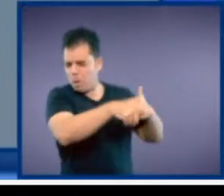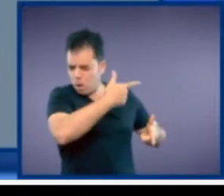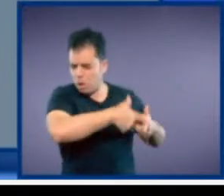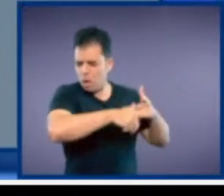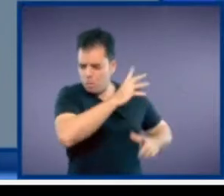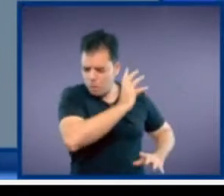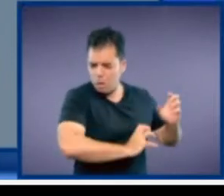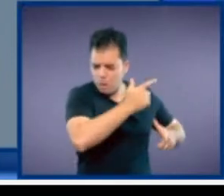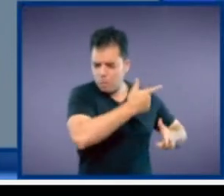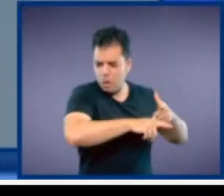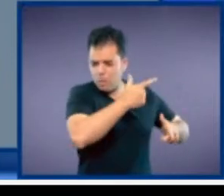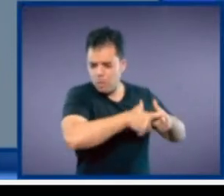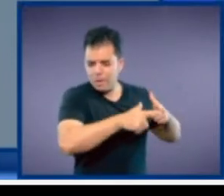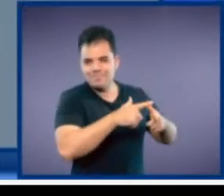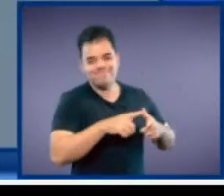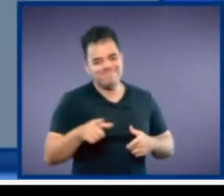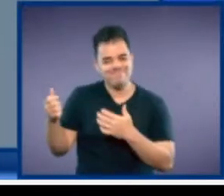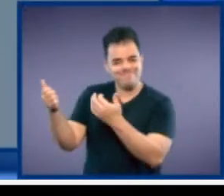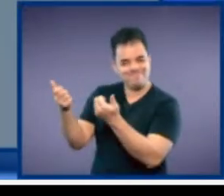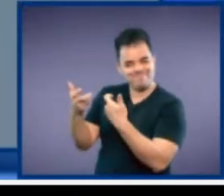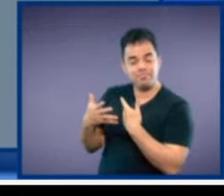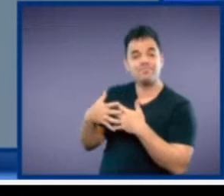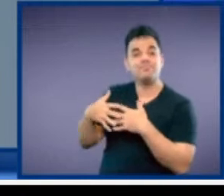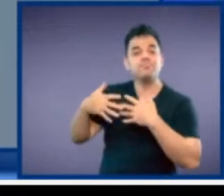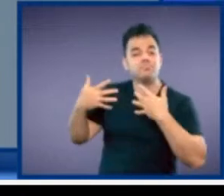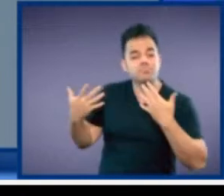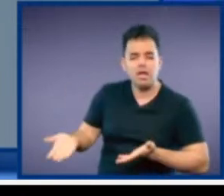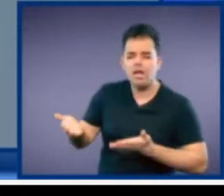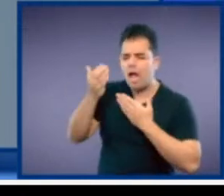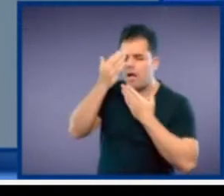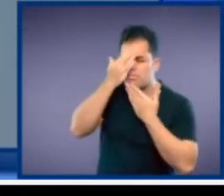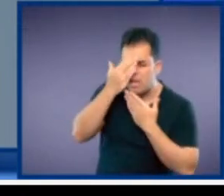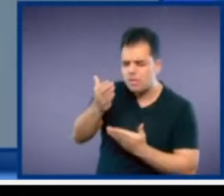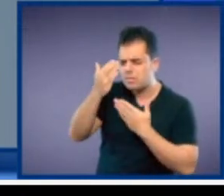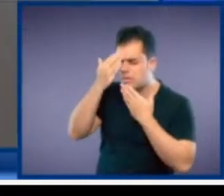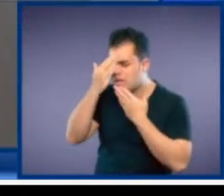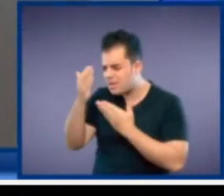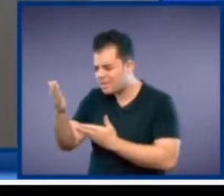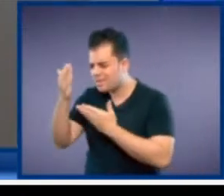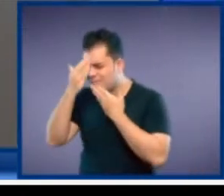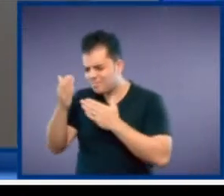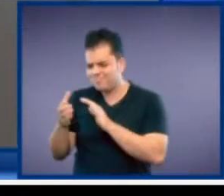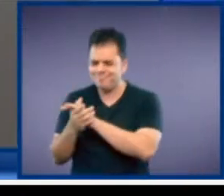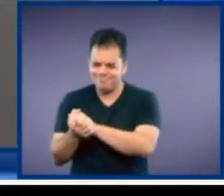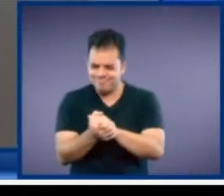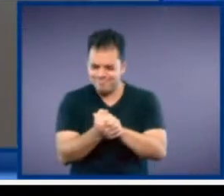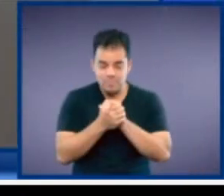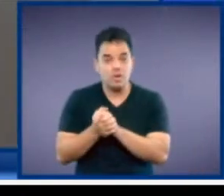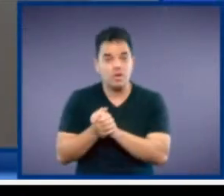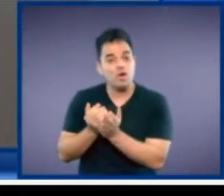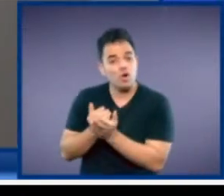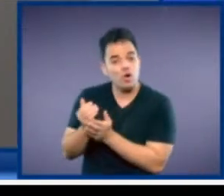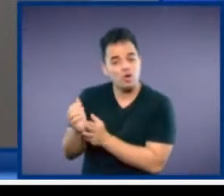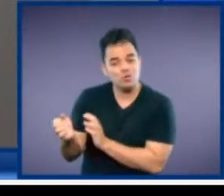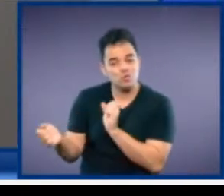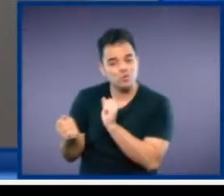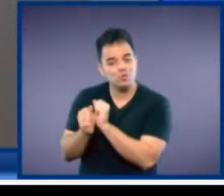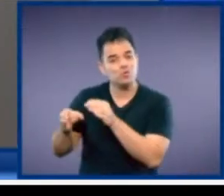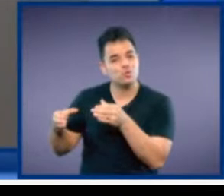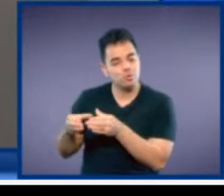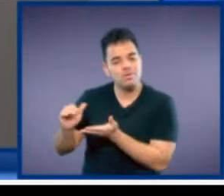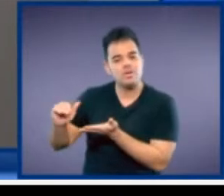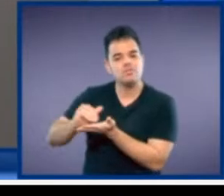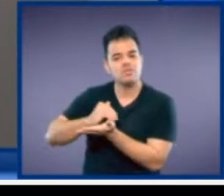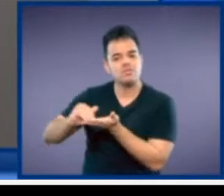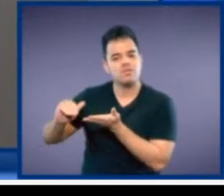Assim, não posso deixar de fazer vários agradecimentos, começando pelos mais próximos, a equipe da Secretaria do